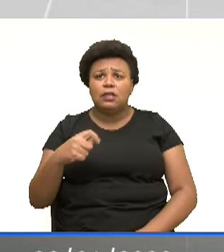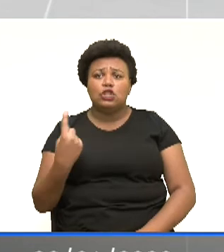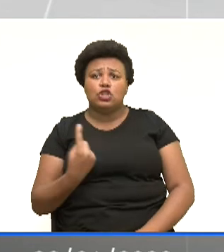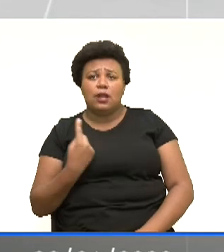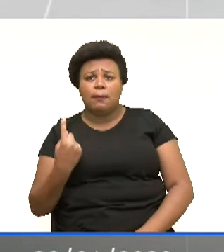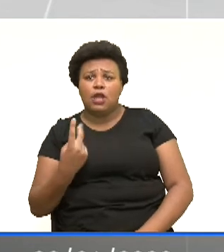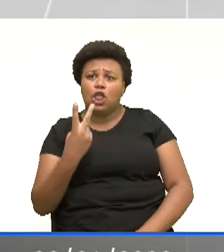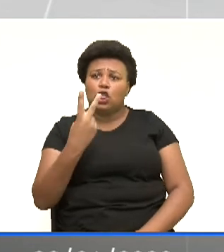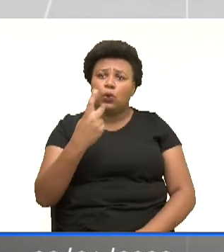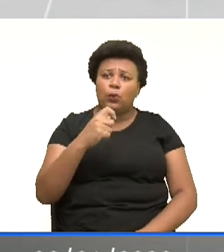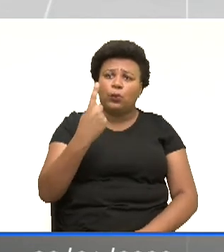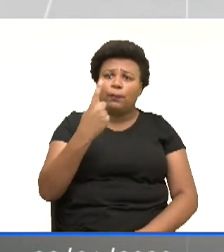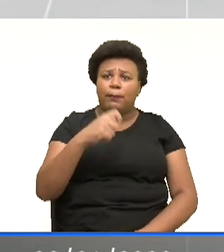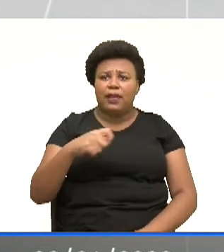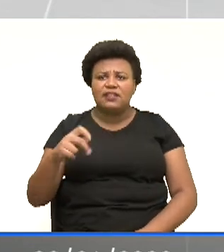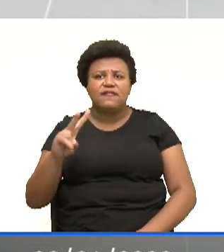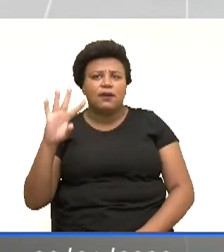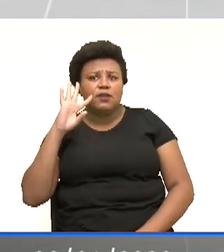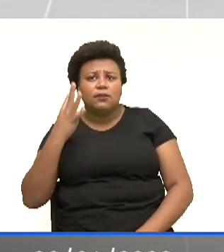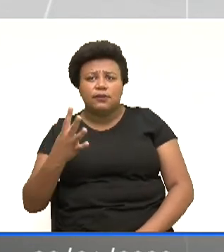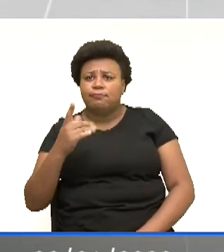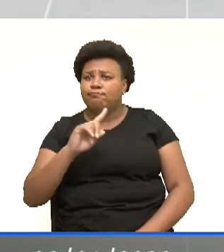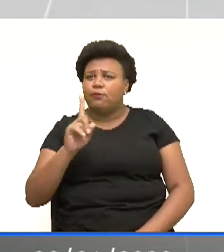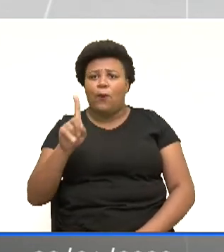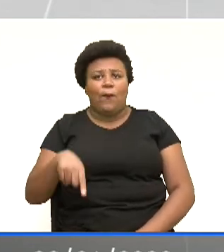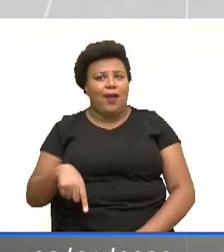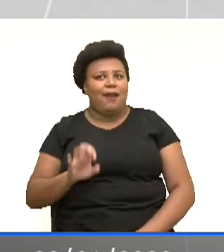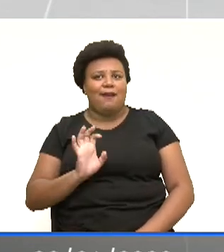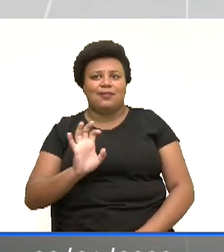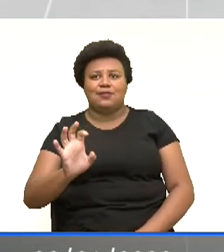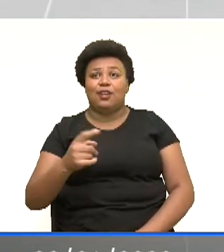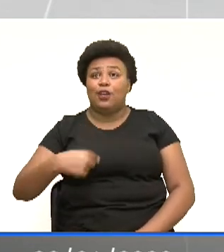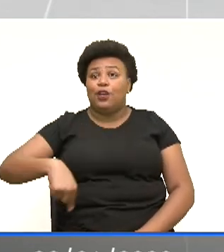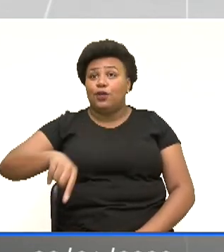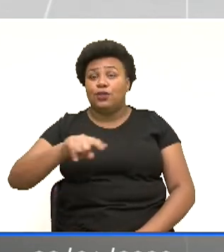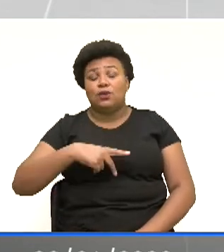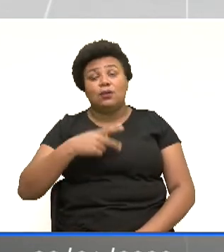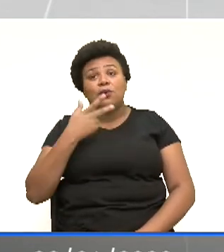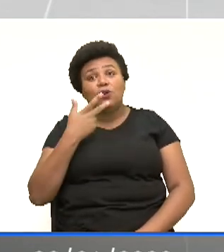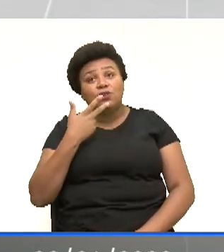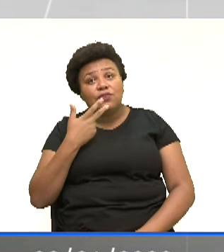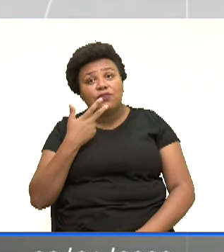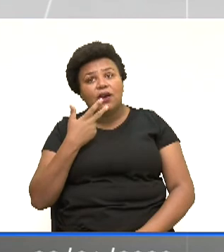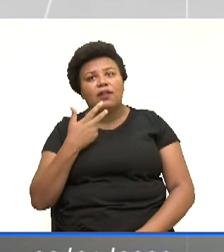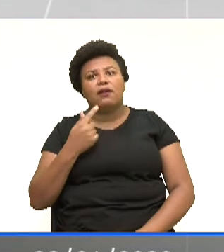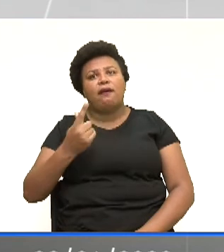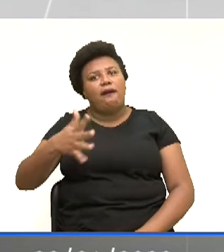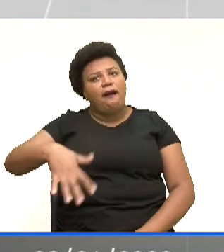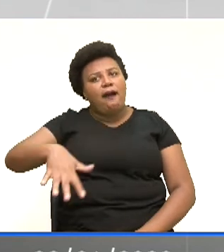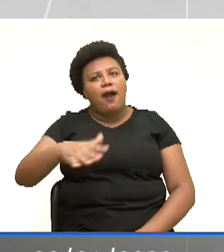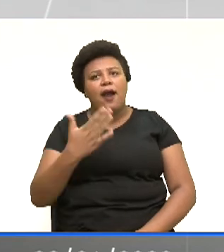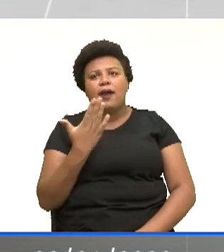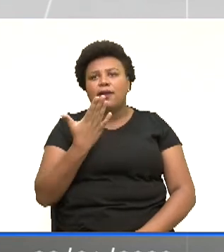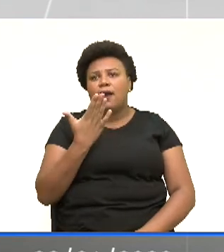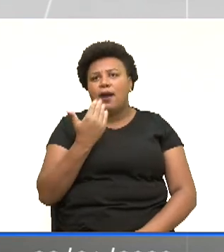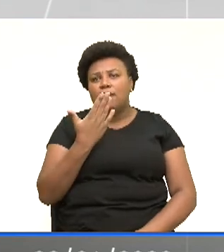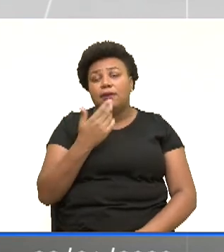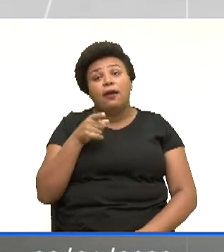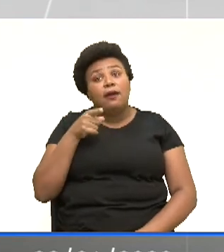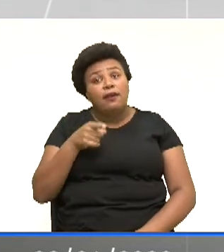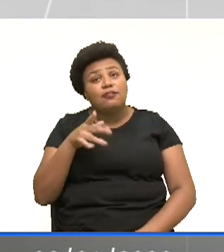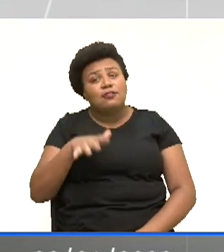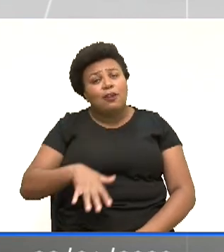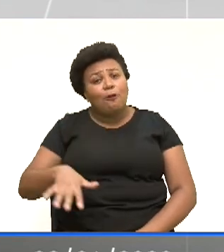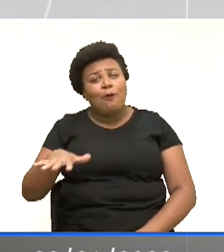1 mês e já vai tudo se encaminhar. Não será assim. E nós estamos tratando, quando a gente trata com o setor da alimentação, esse é um